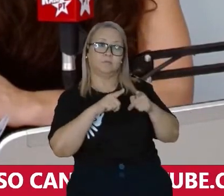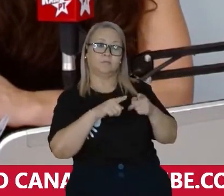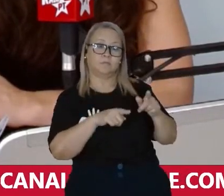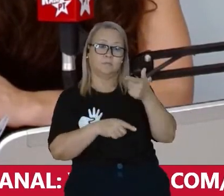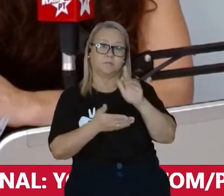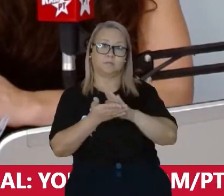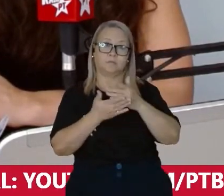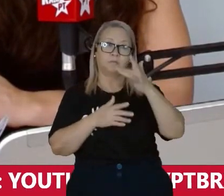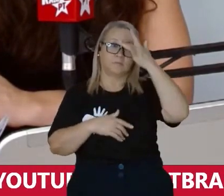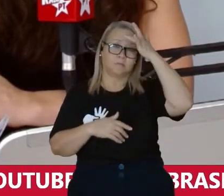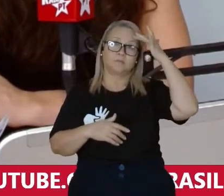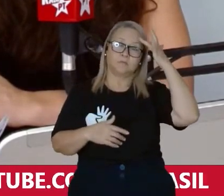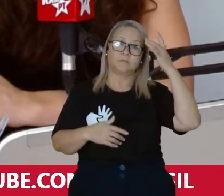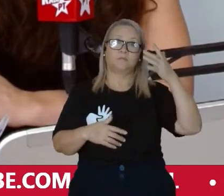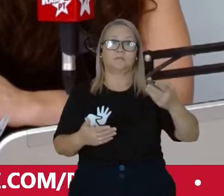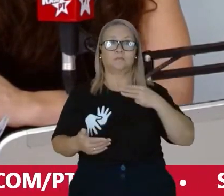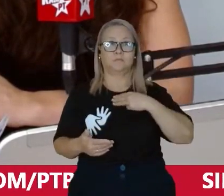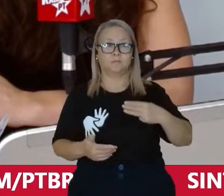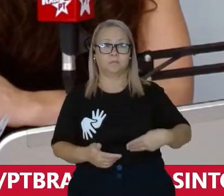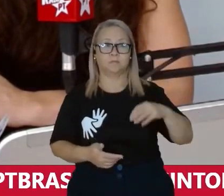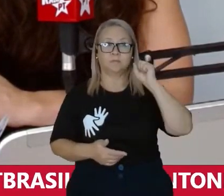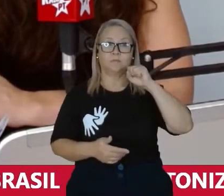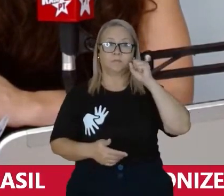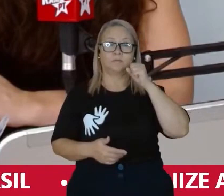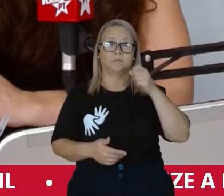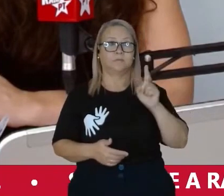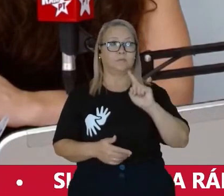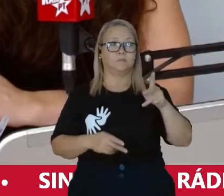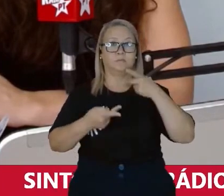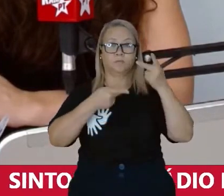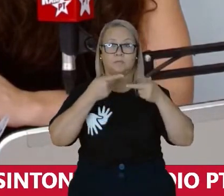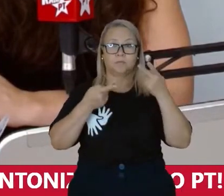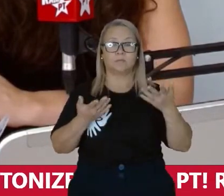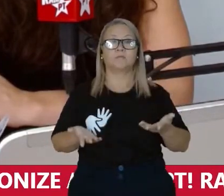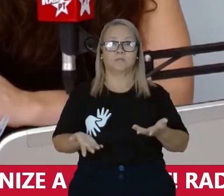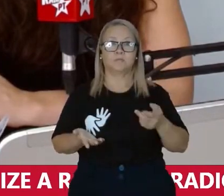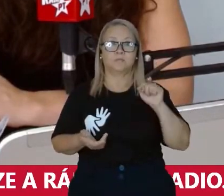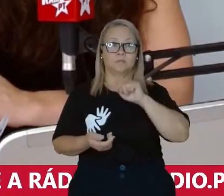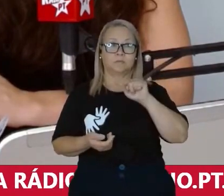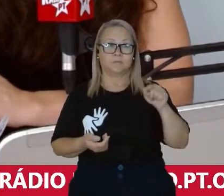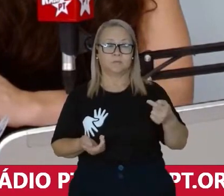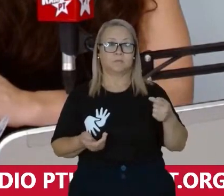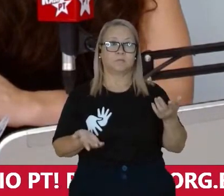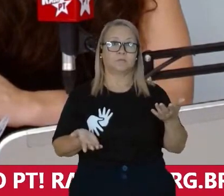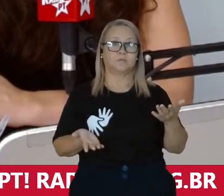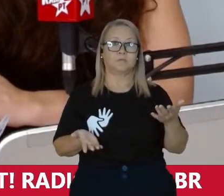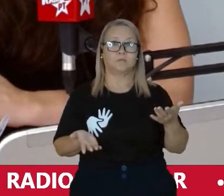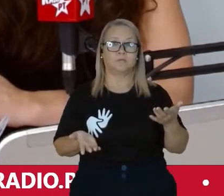do Planalto, como ministros, ou então senadores, que eu não vou citar aqui, senão ele vai pedir questão de ordem e daqui a pouco ele invade aqui a live da